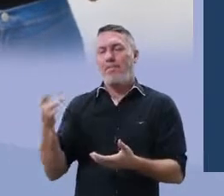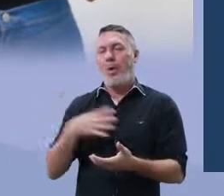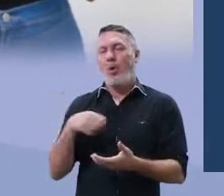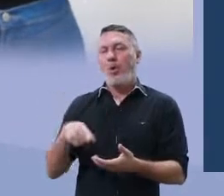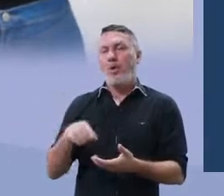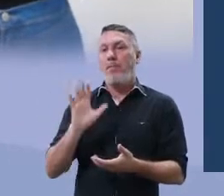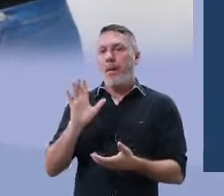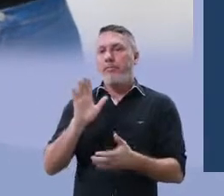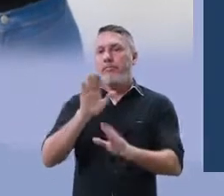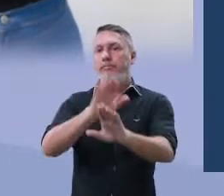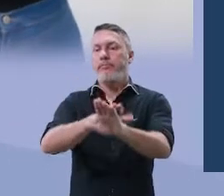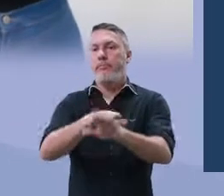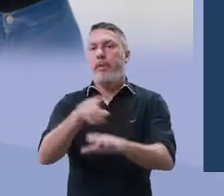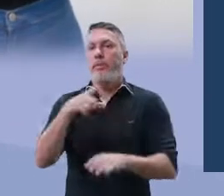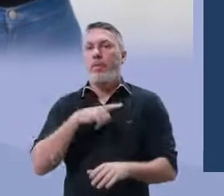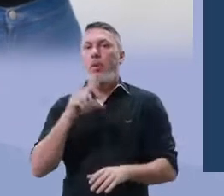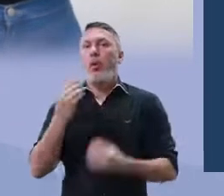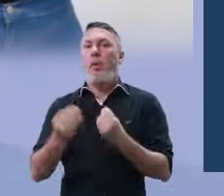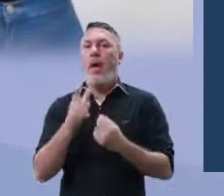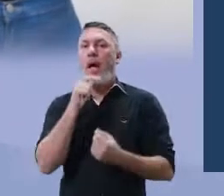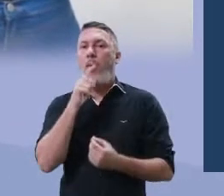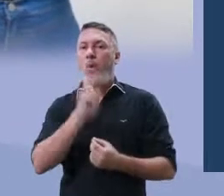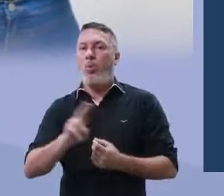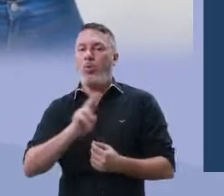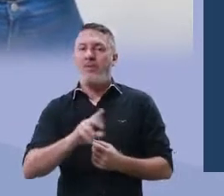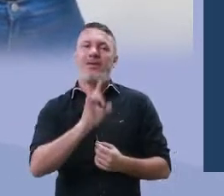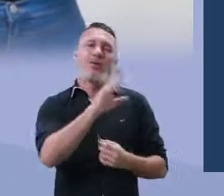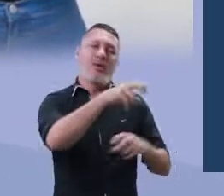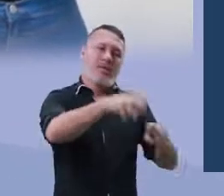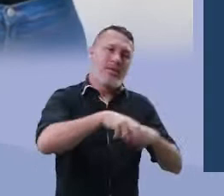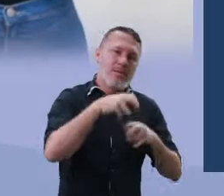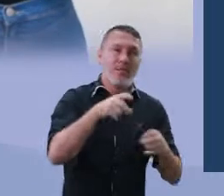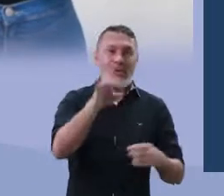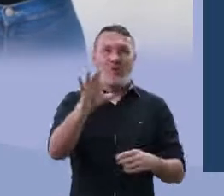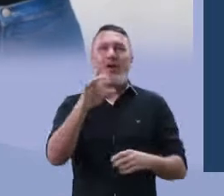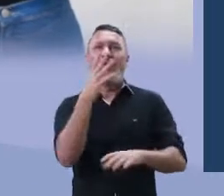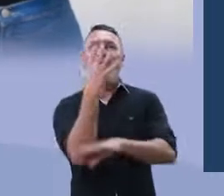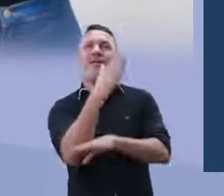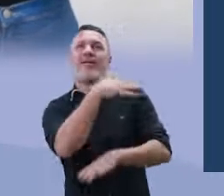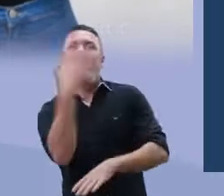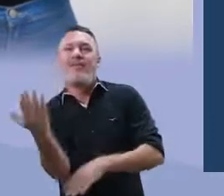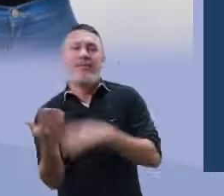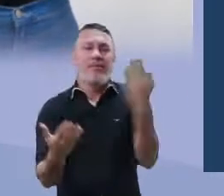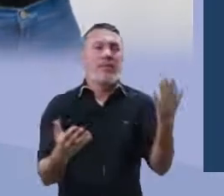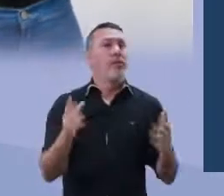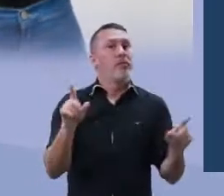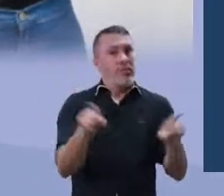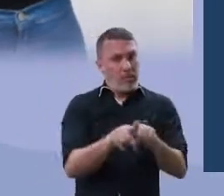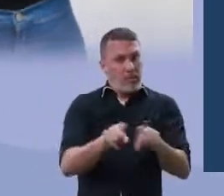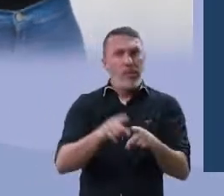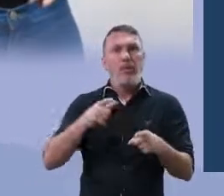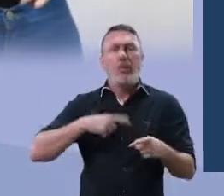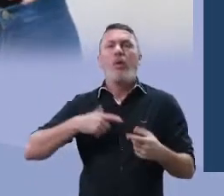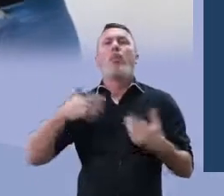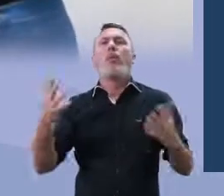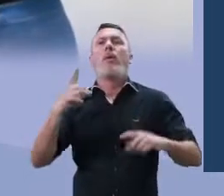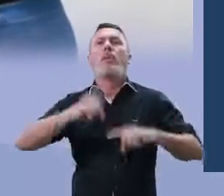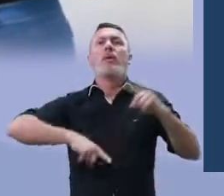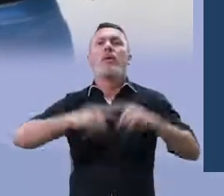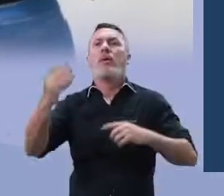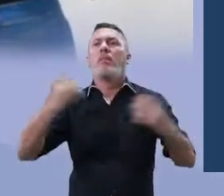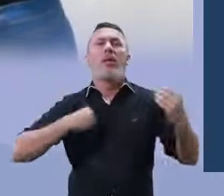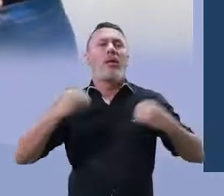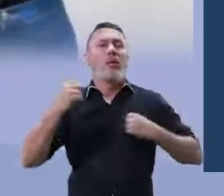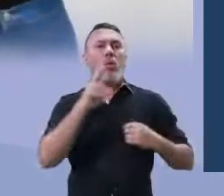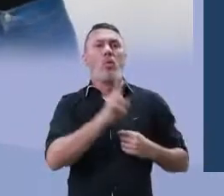em como que ele também está relacionado com a agricultura e com a pecuária. Não é só o desmatamento, mas como que